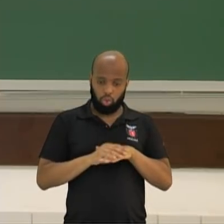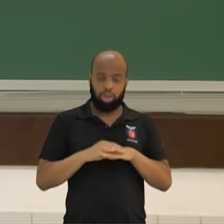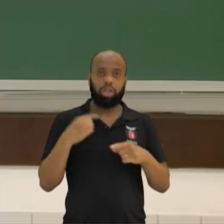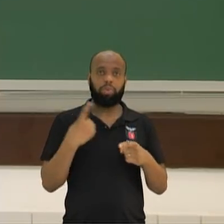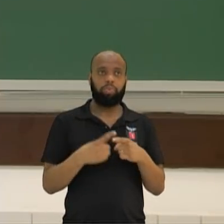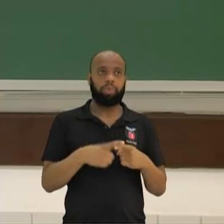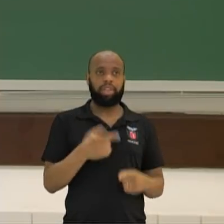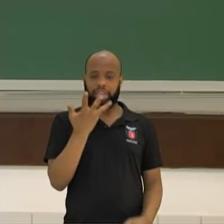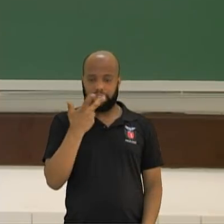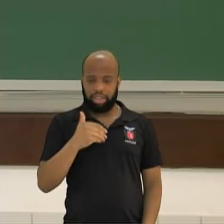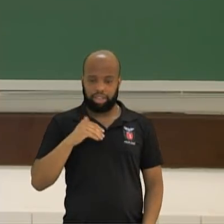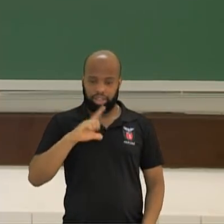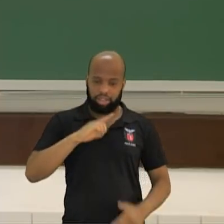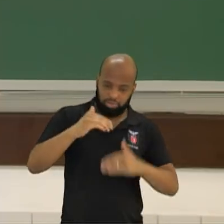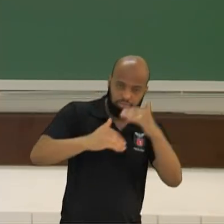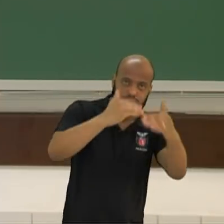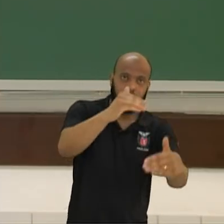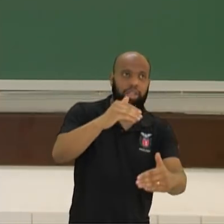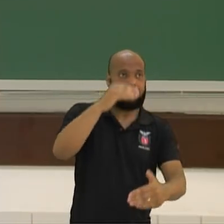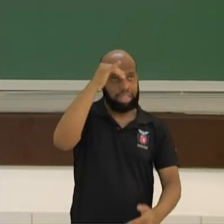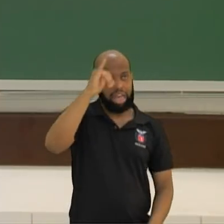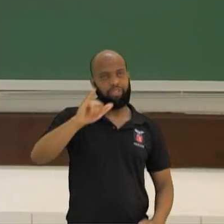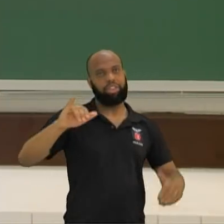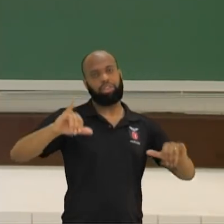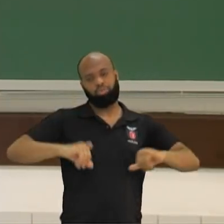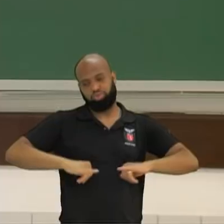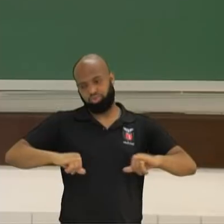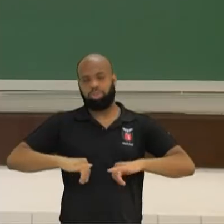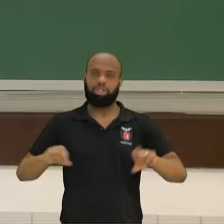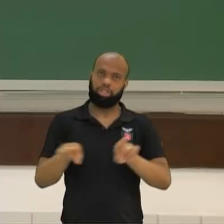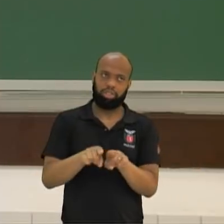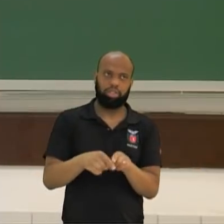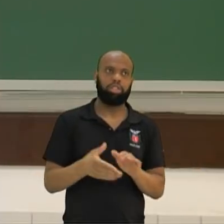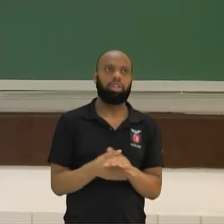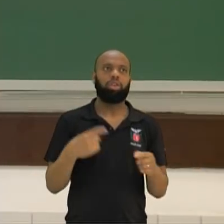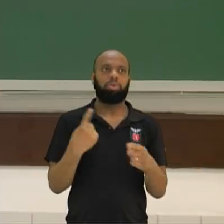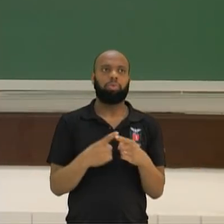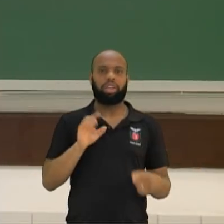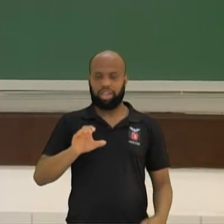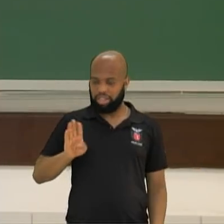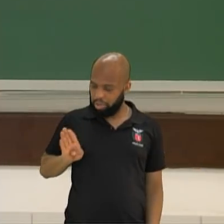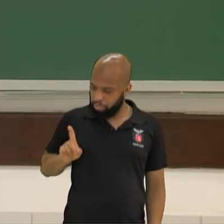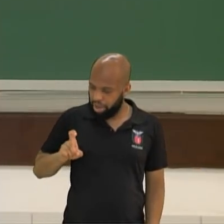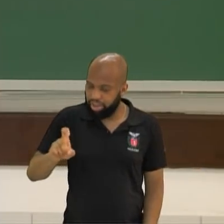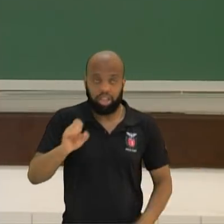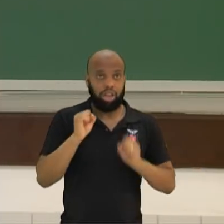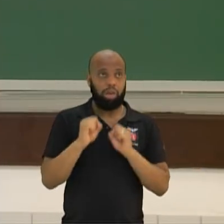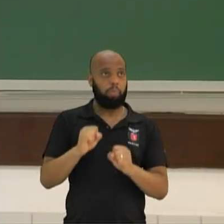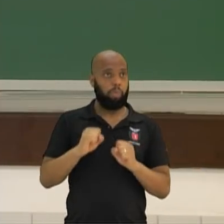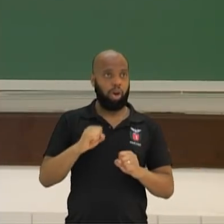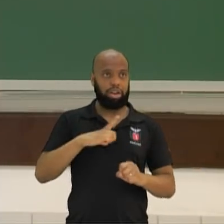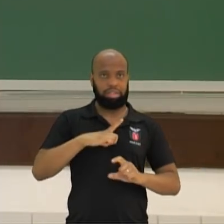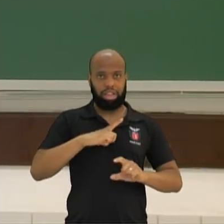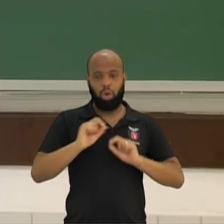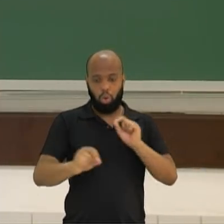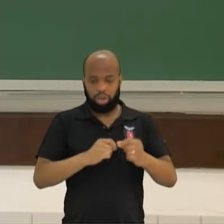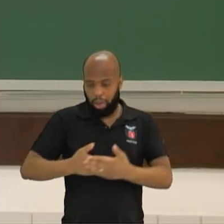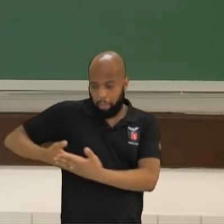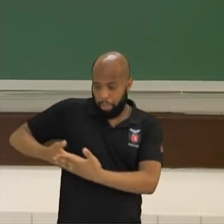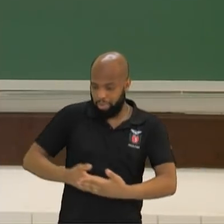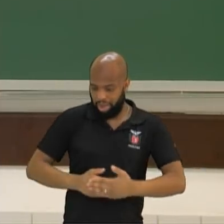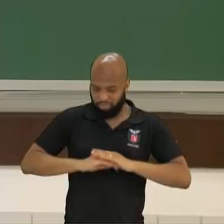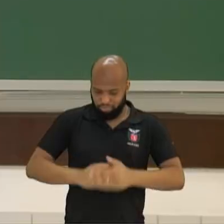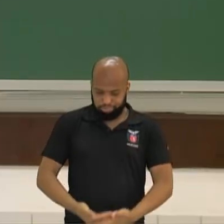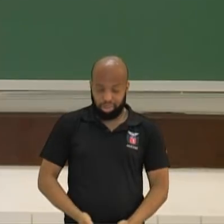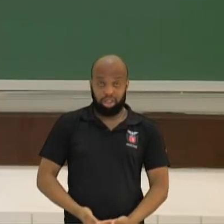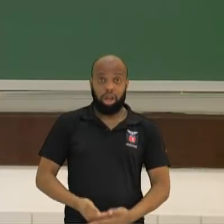criança que está em desenvolvimento não venha sofrer, né? Porque essa bactéria ela pode chegar até o bebê e ela pode